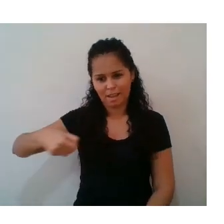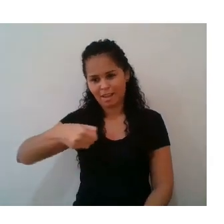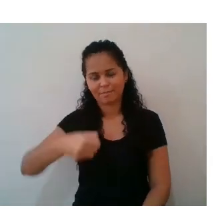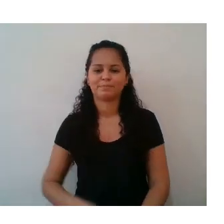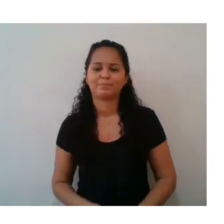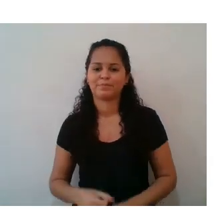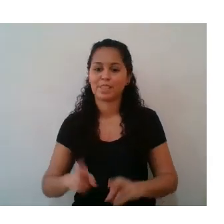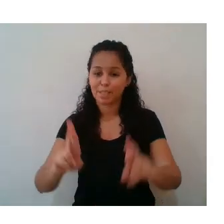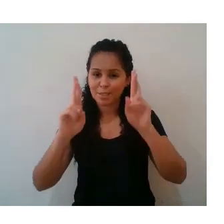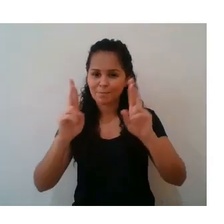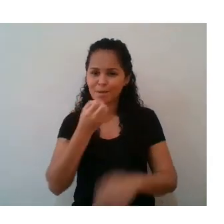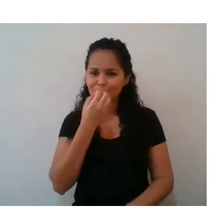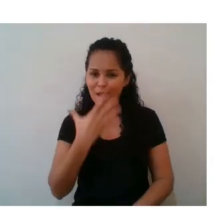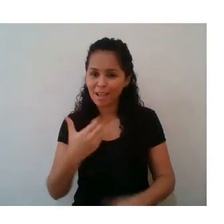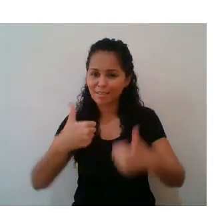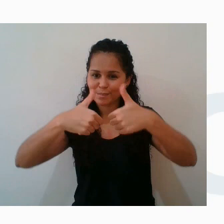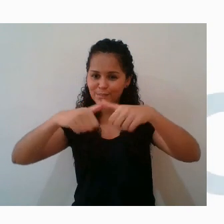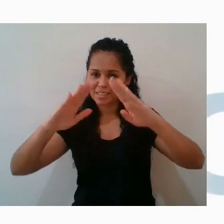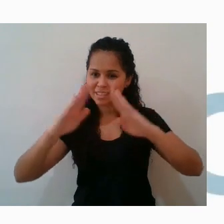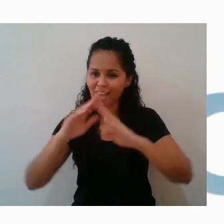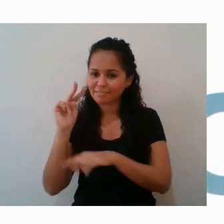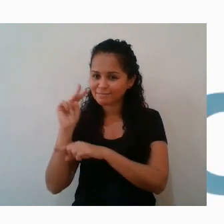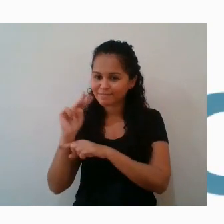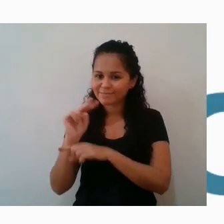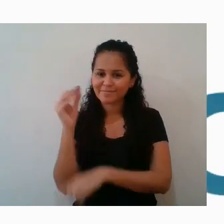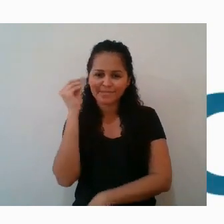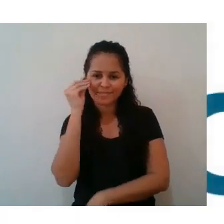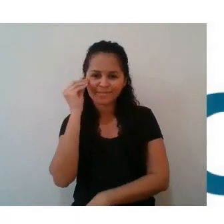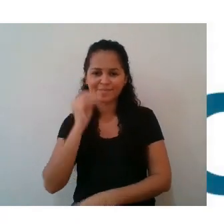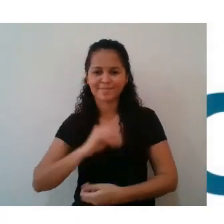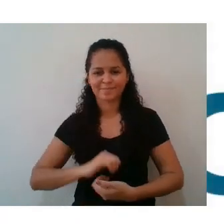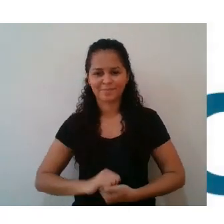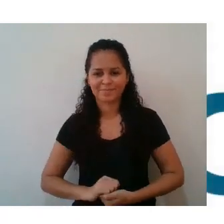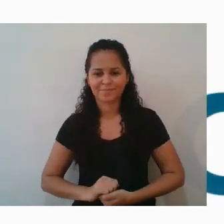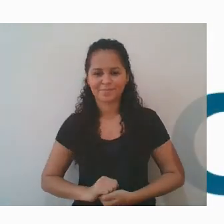Bem, eu espero que estejam todos bem, fiquem em casa e se cuidem. Beijos.